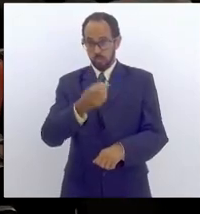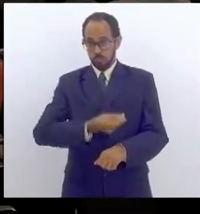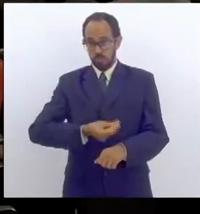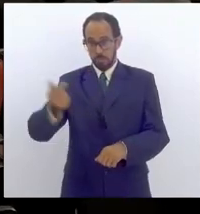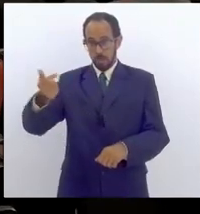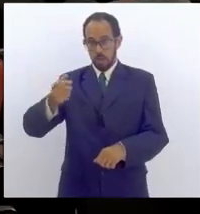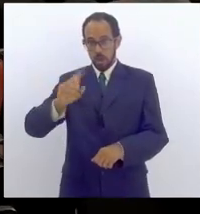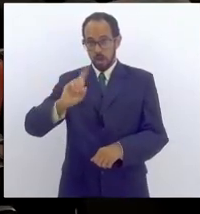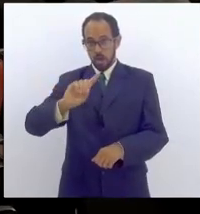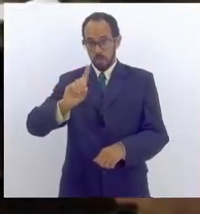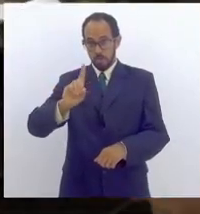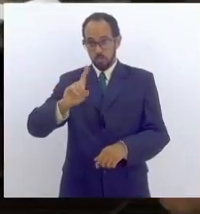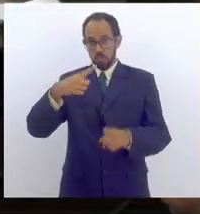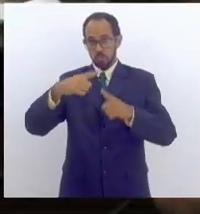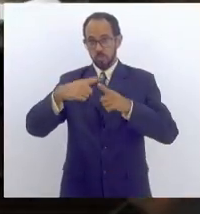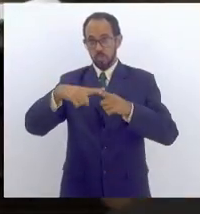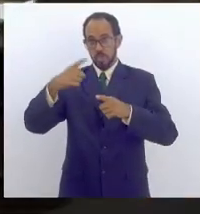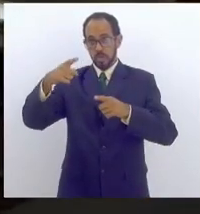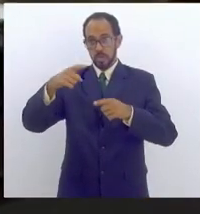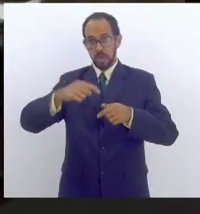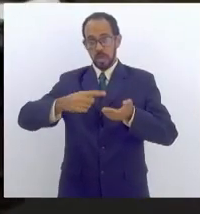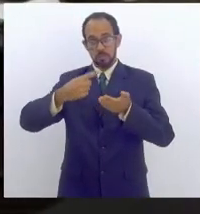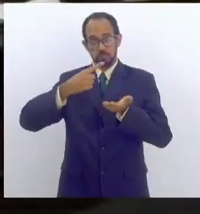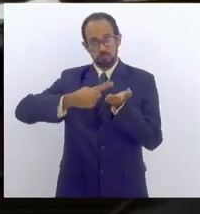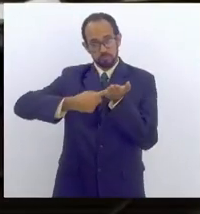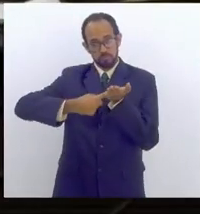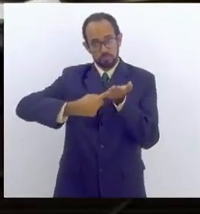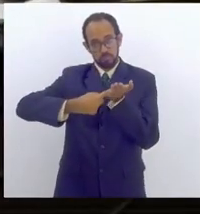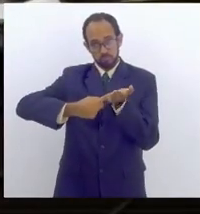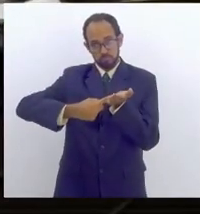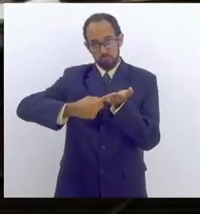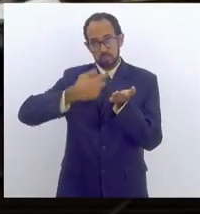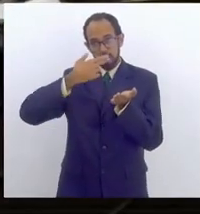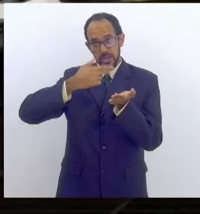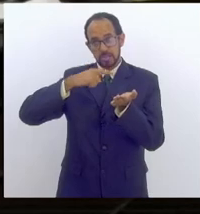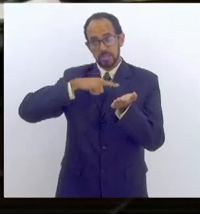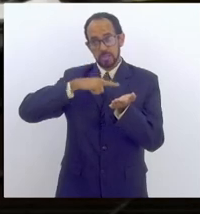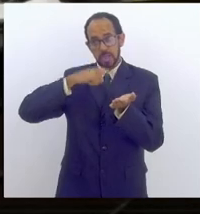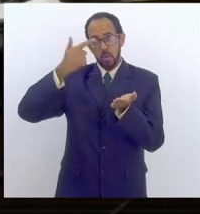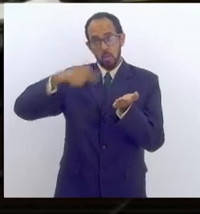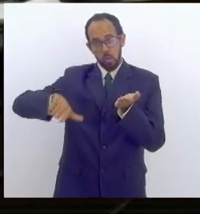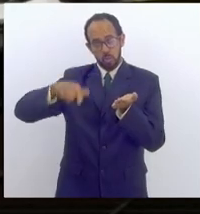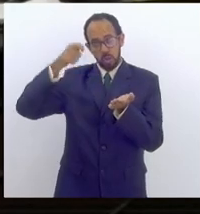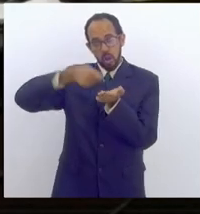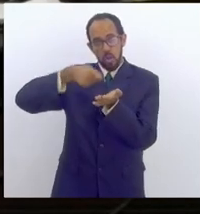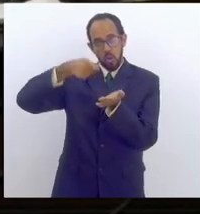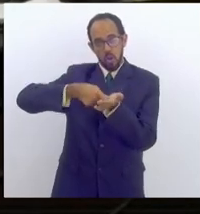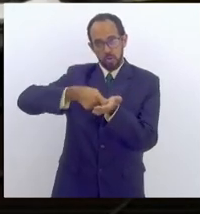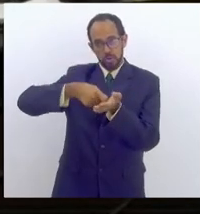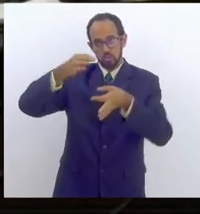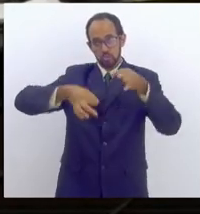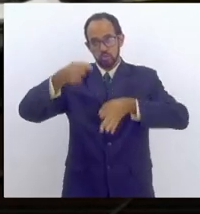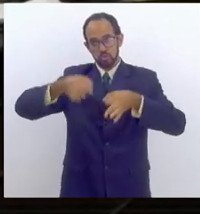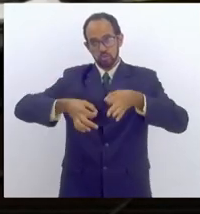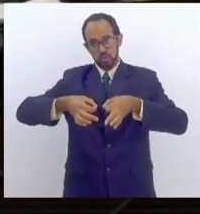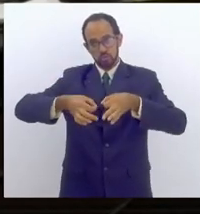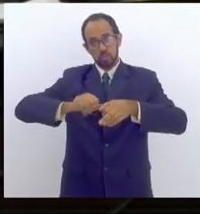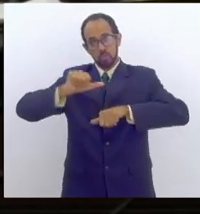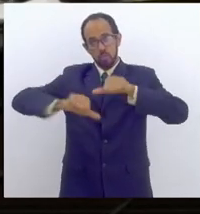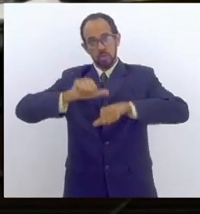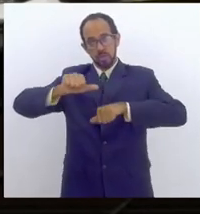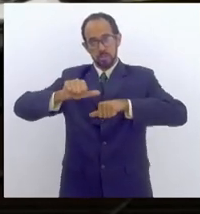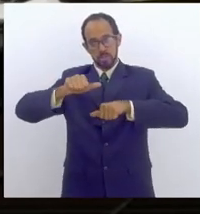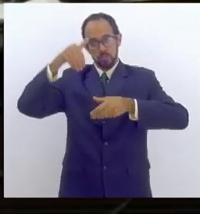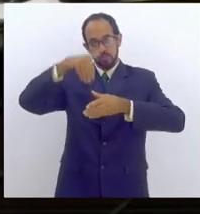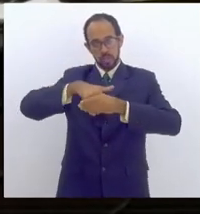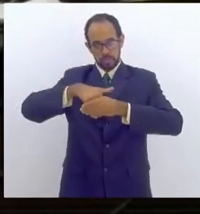tá se vendo aqui uma questão, parece que chegou uma ordem judicial de mudança de votação. Então, seria bom